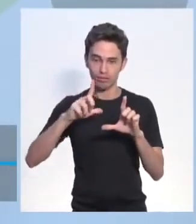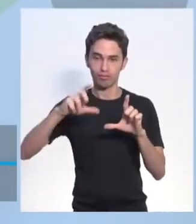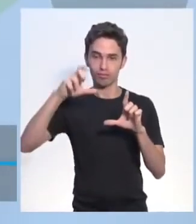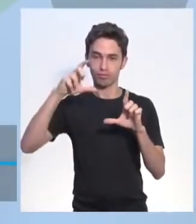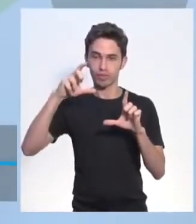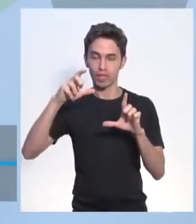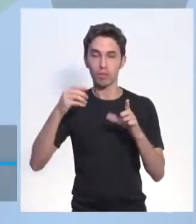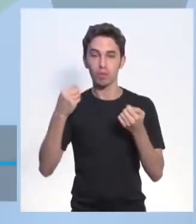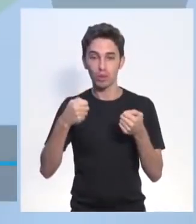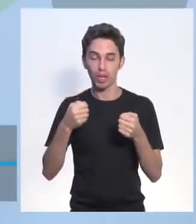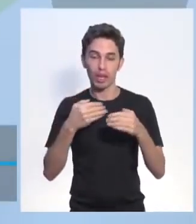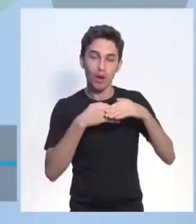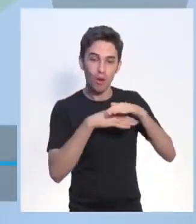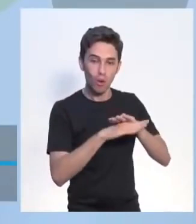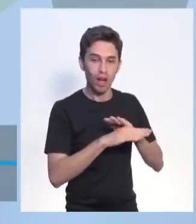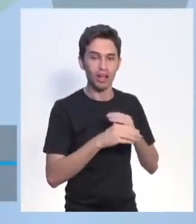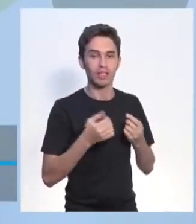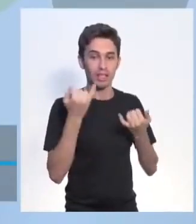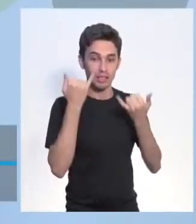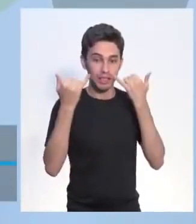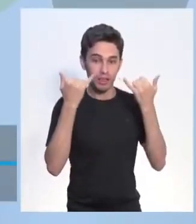você guardar essas